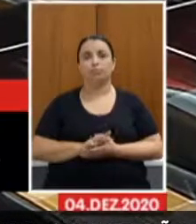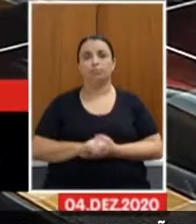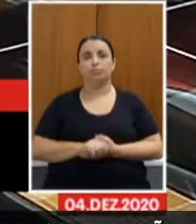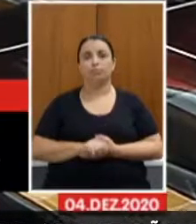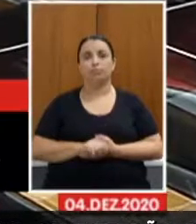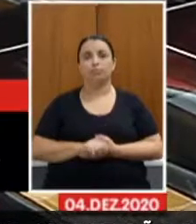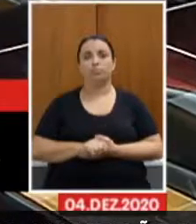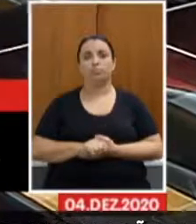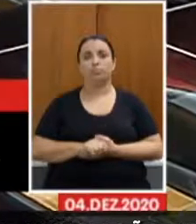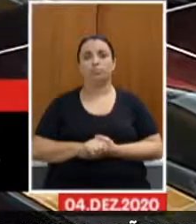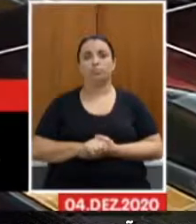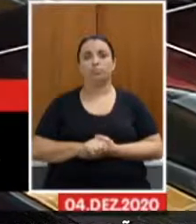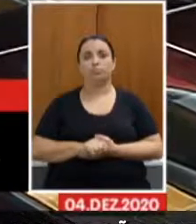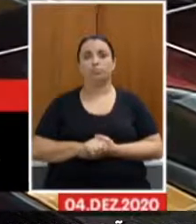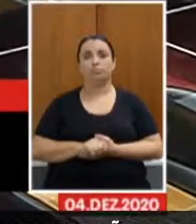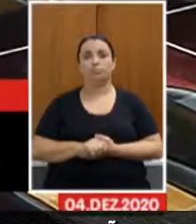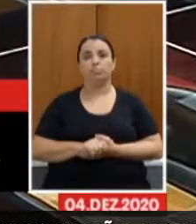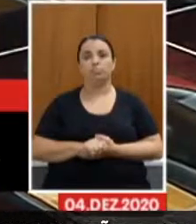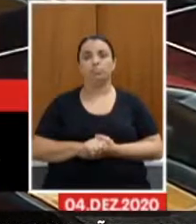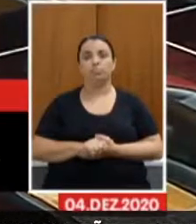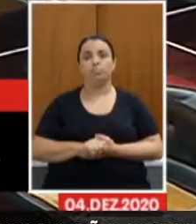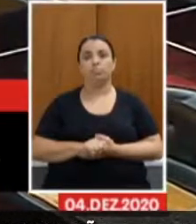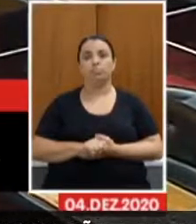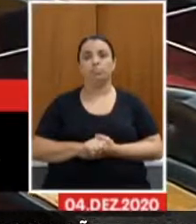O que que acontece?